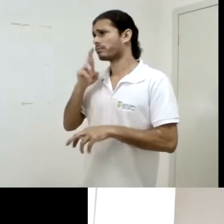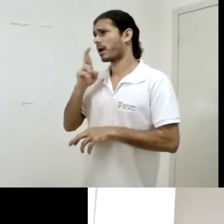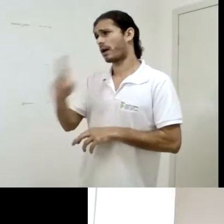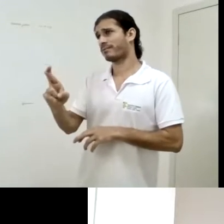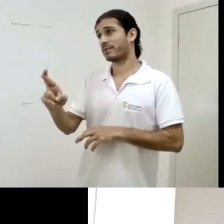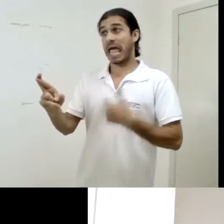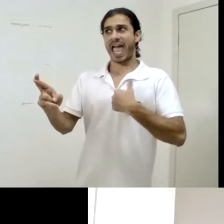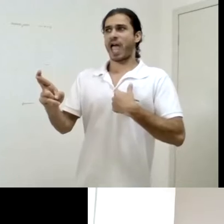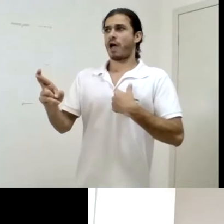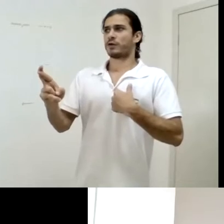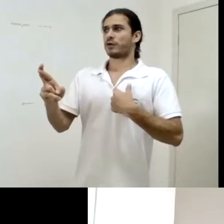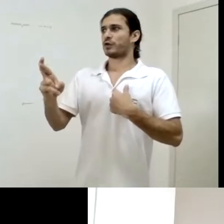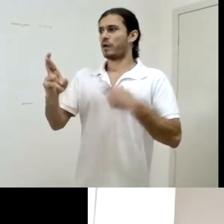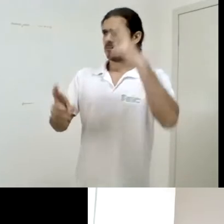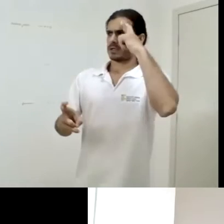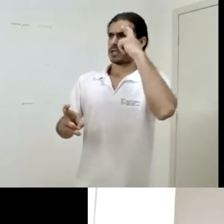meia.